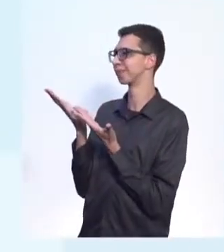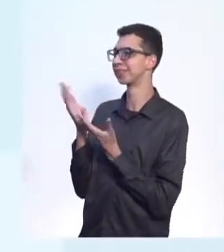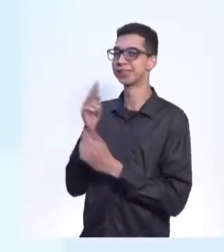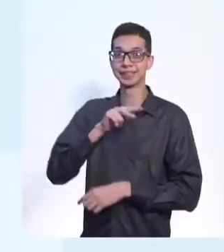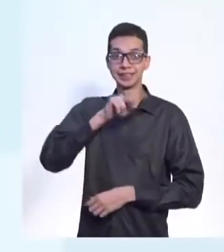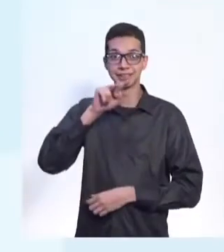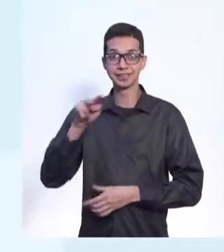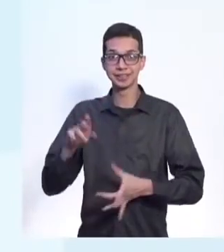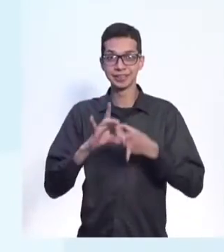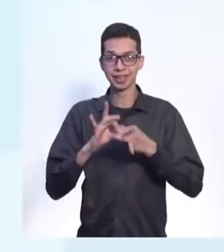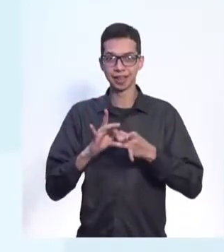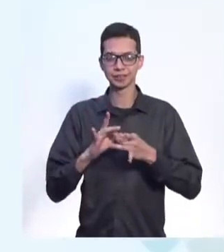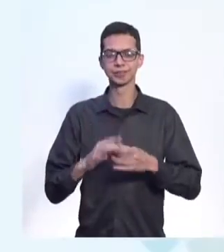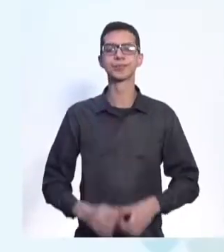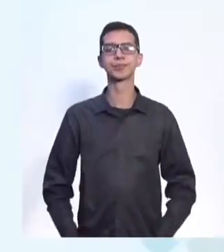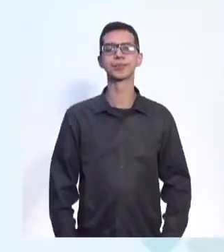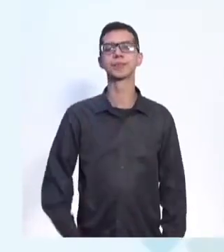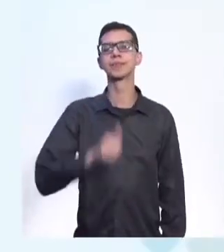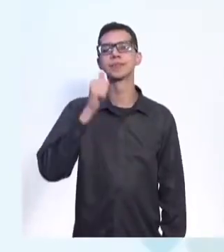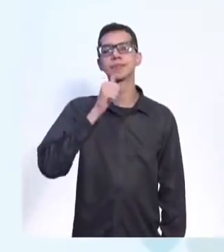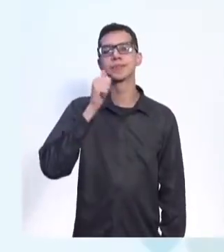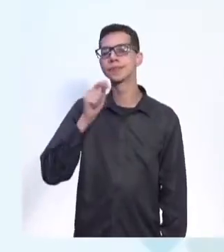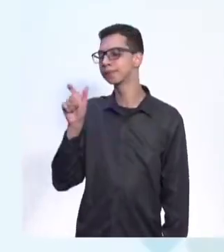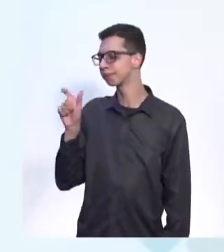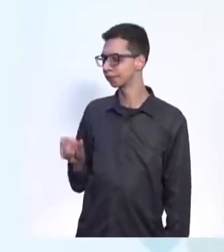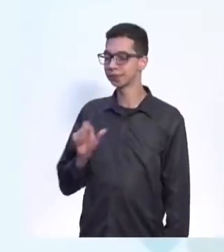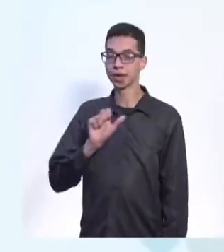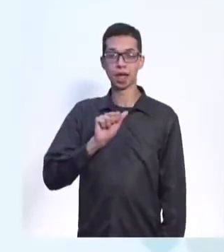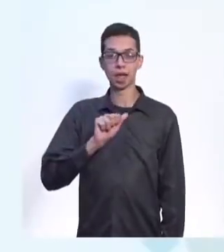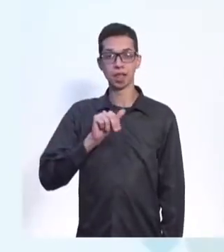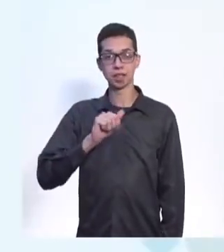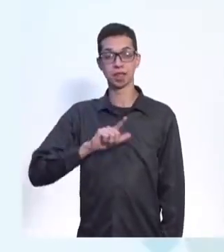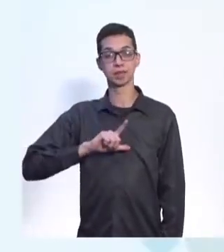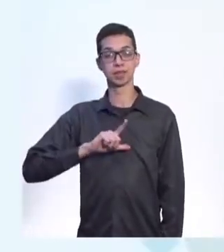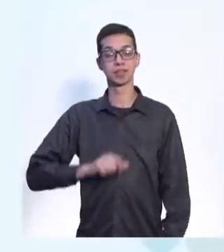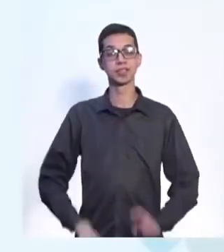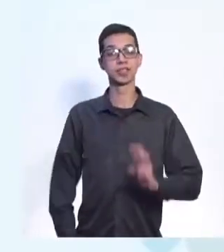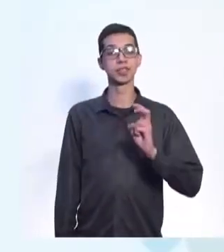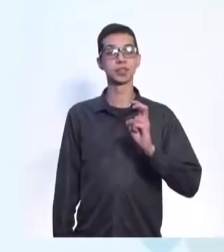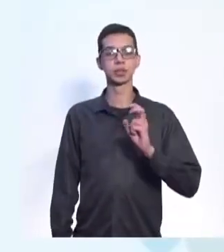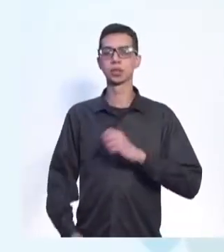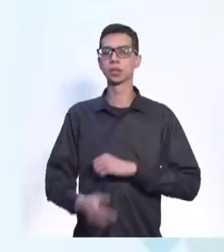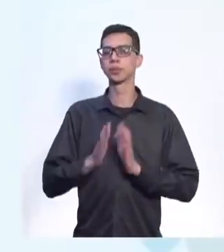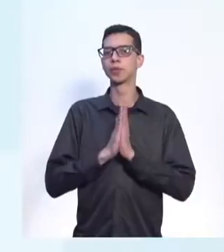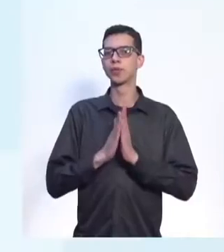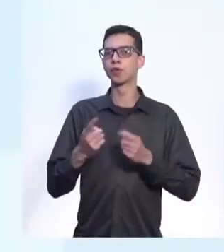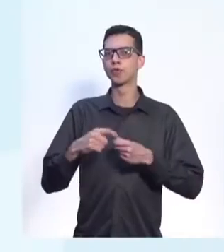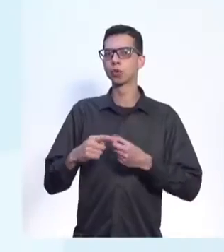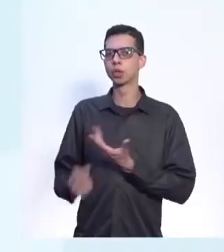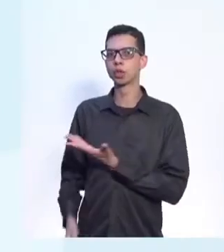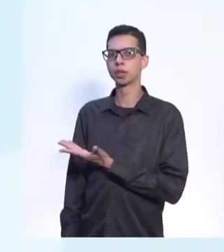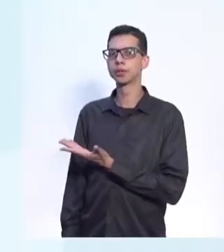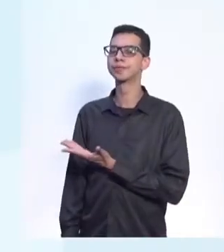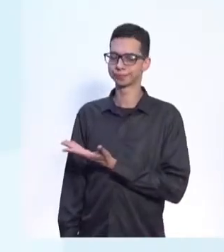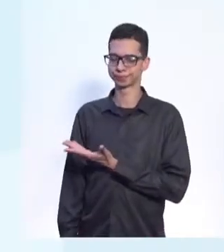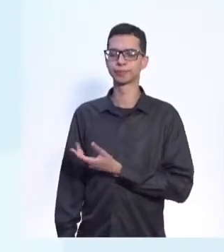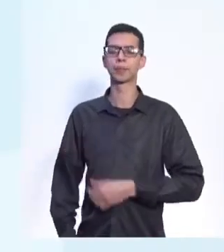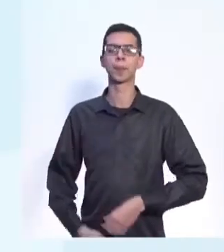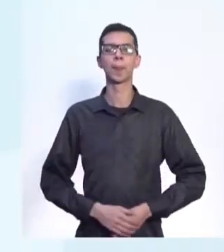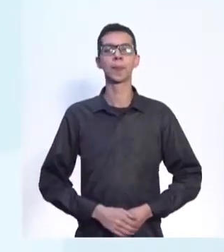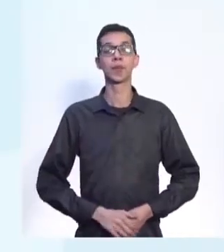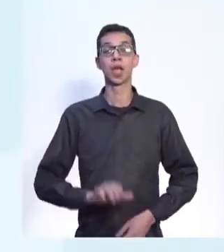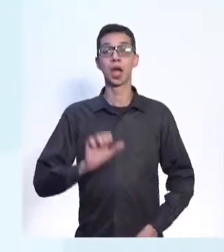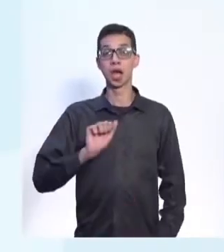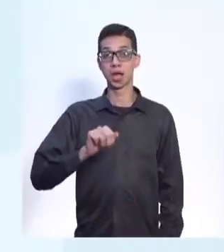vocês. Ana possui 5 conjuntos. Volta o exemplo. Ana